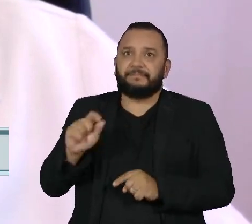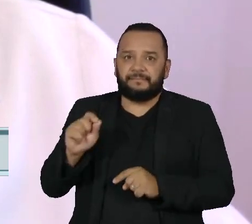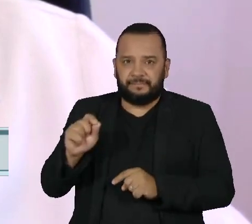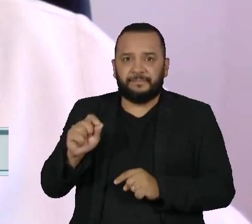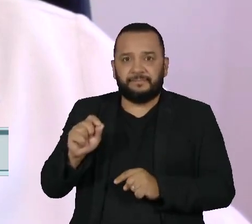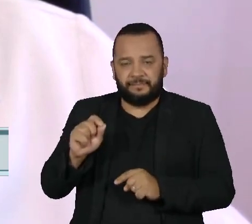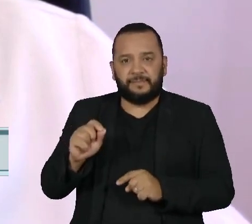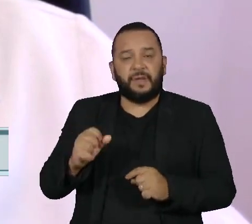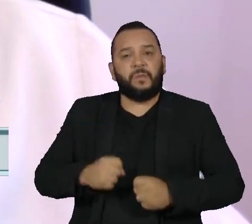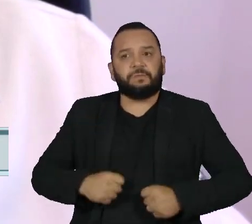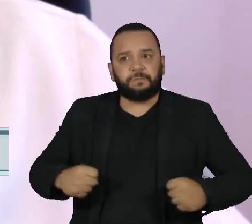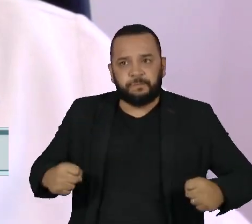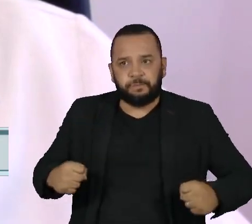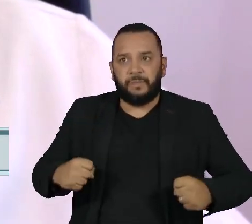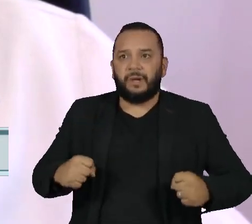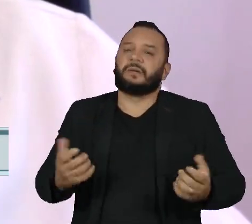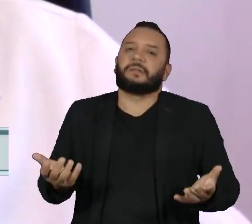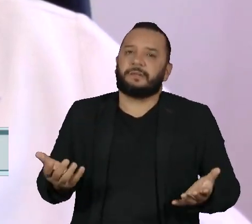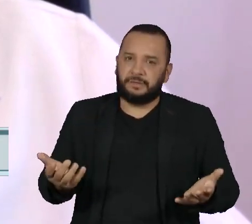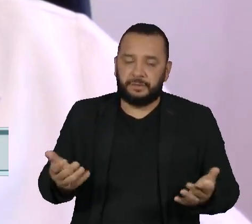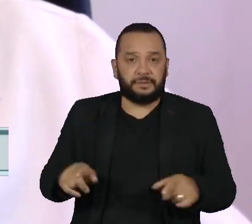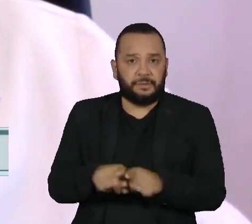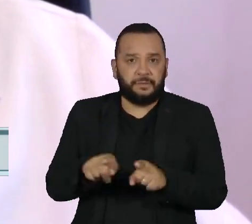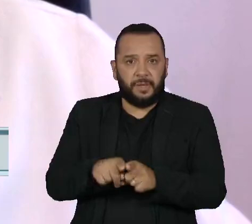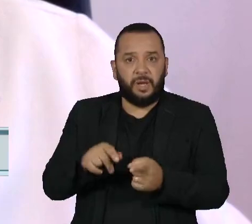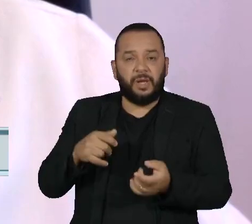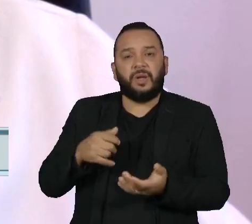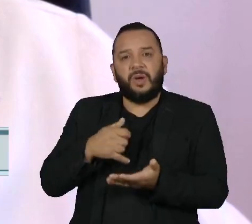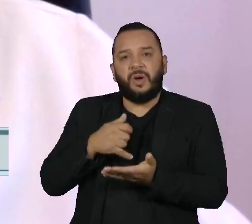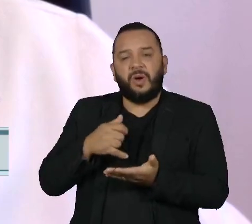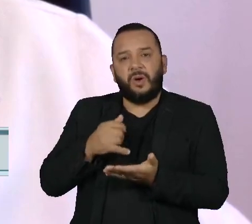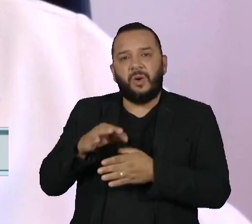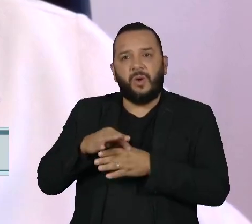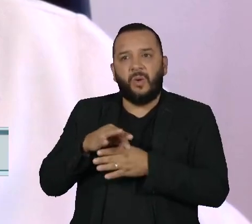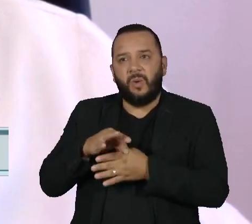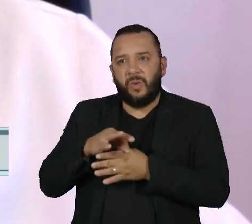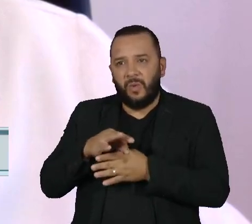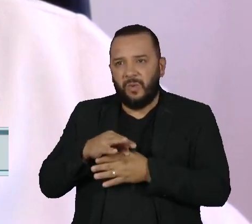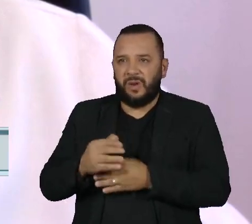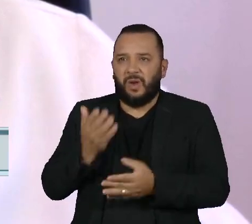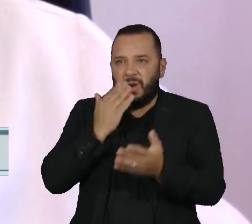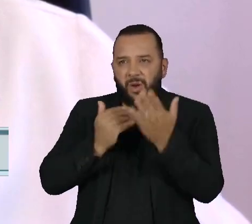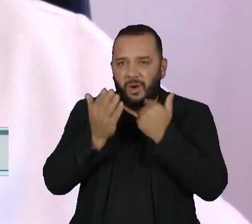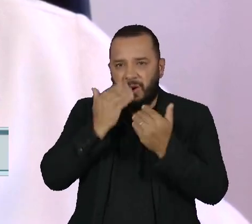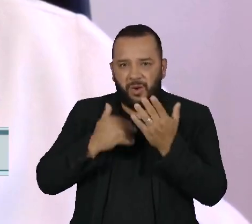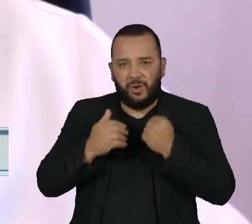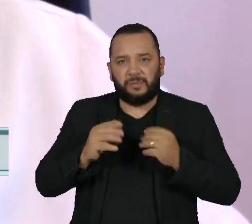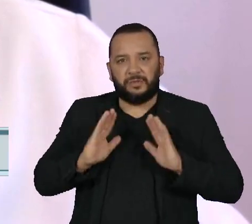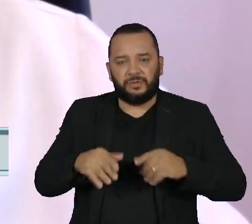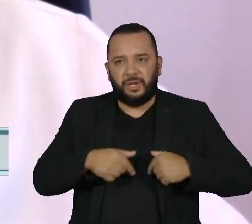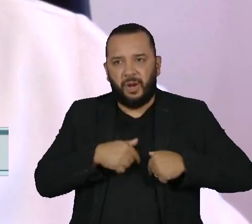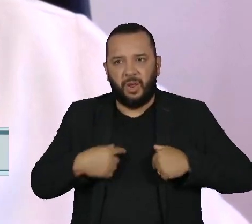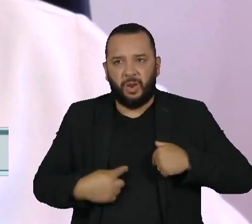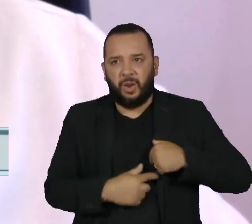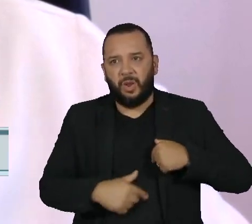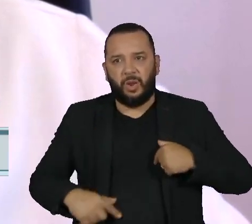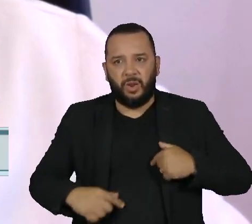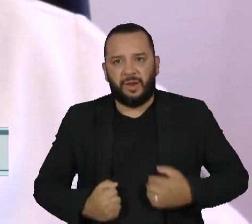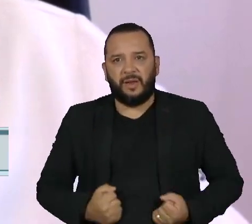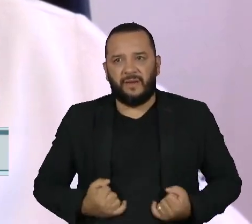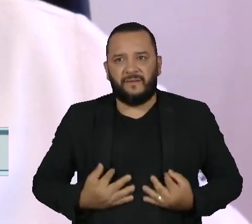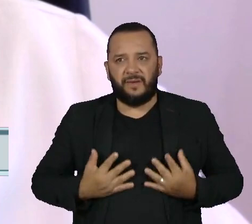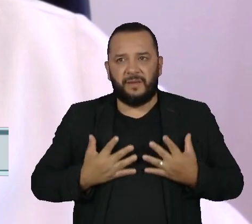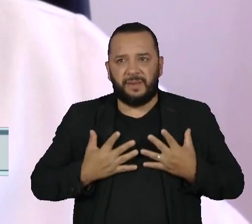relacionadas a sobrepeso, consumo de gorduras, que talvez estes fatores promovam no organismo quadros inflamatórios